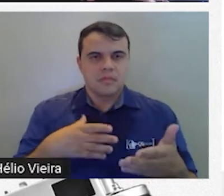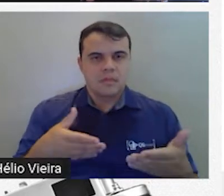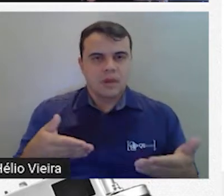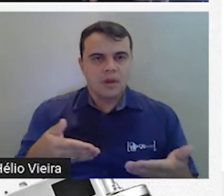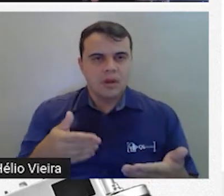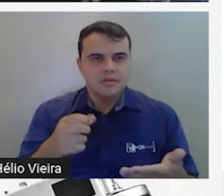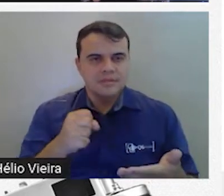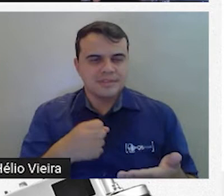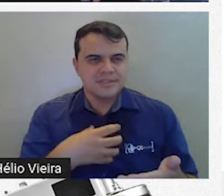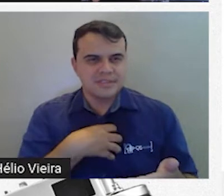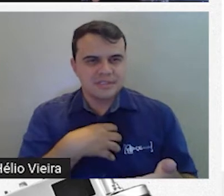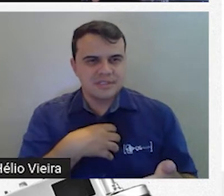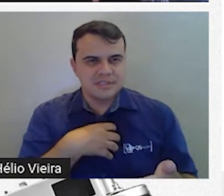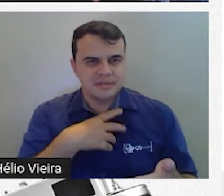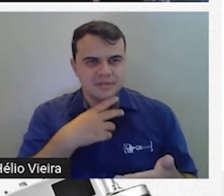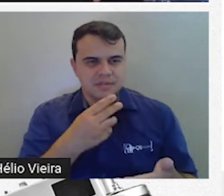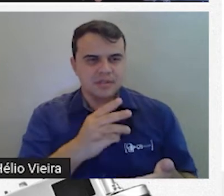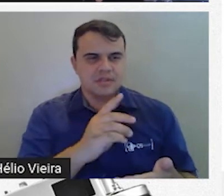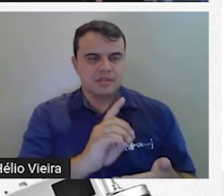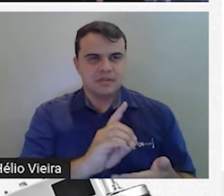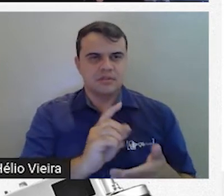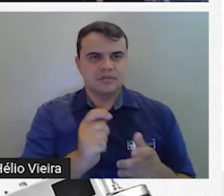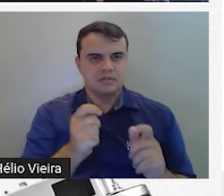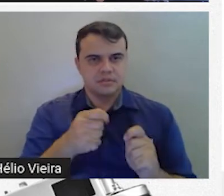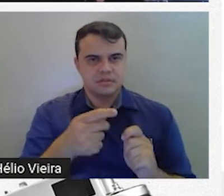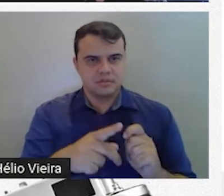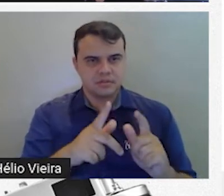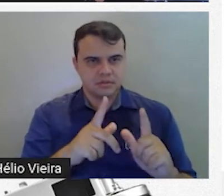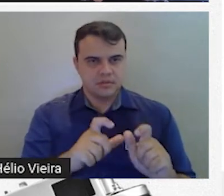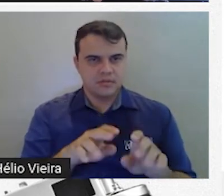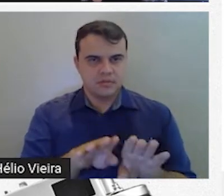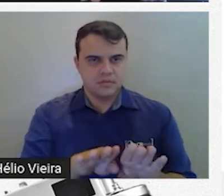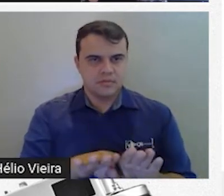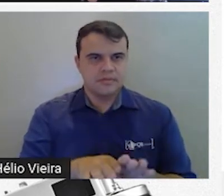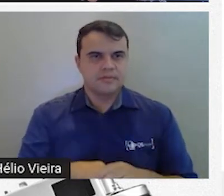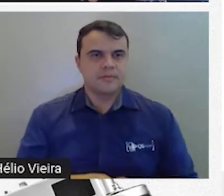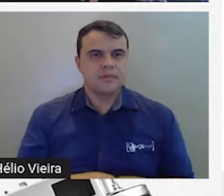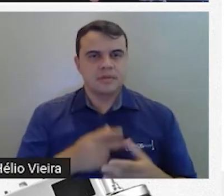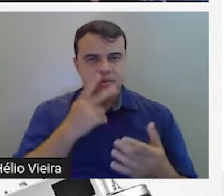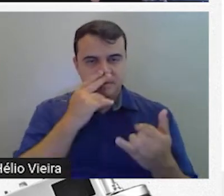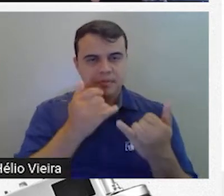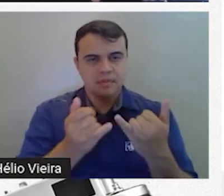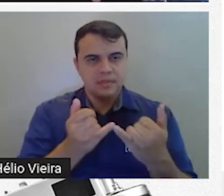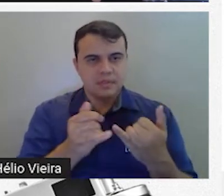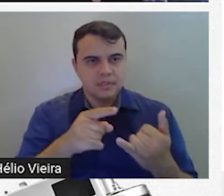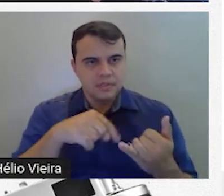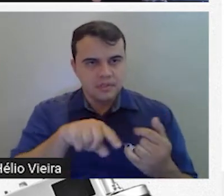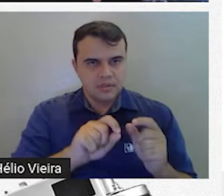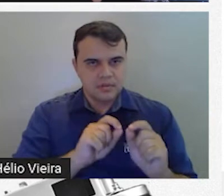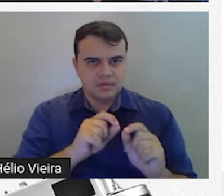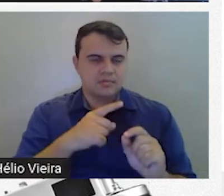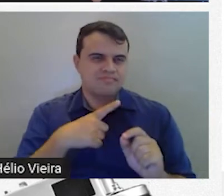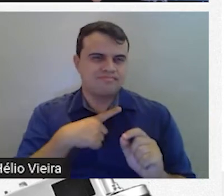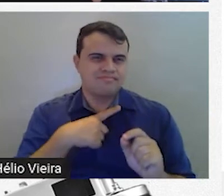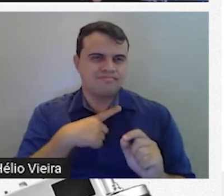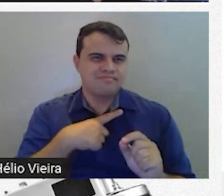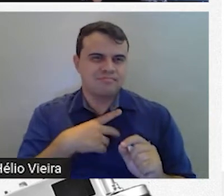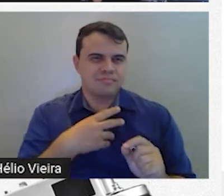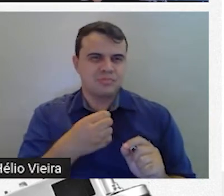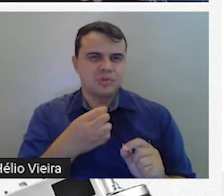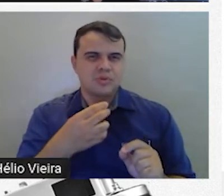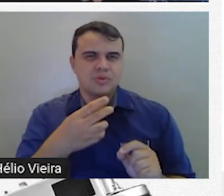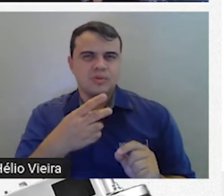essa sensação de tridimensionalidade para a imagem também, né? Não parecer que ela é tão